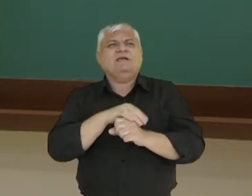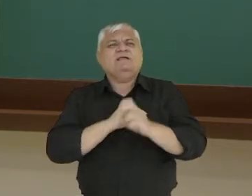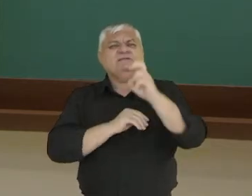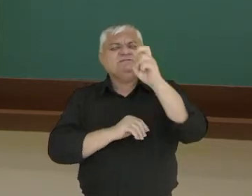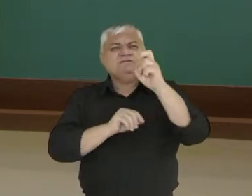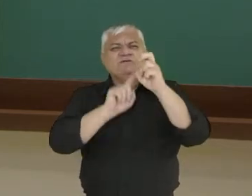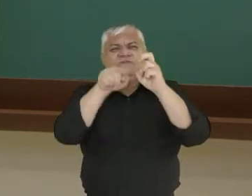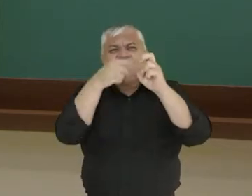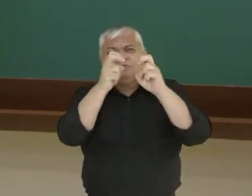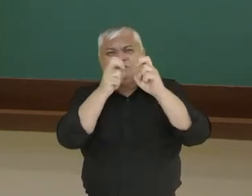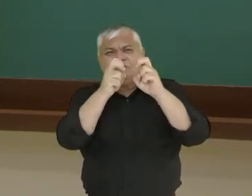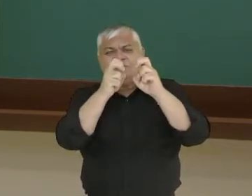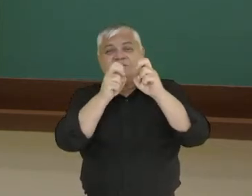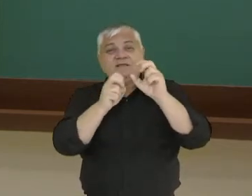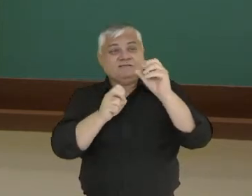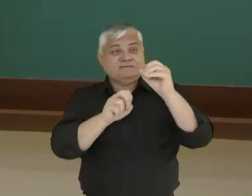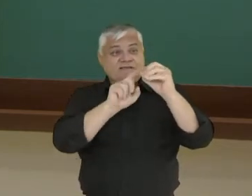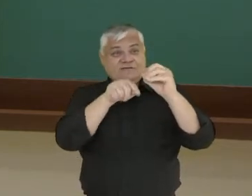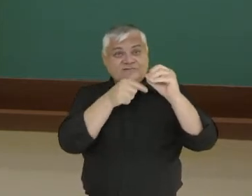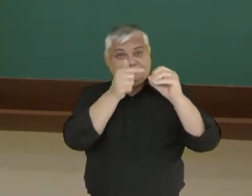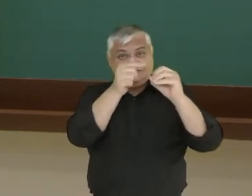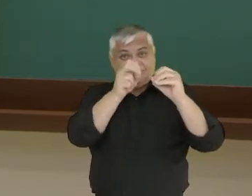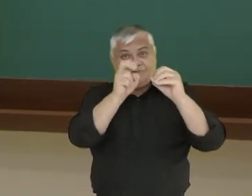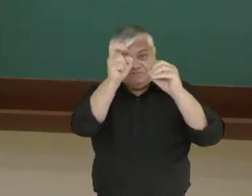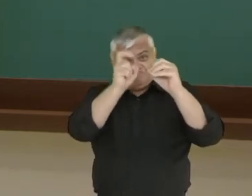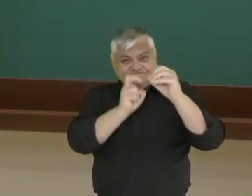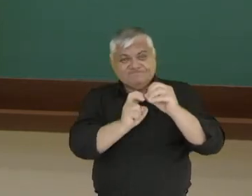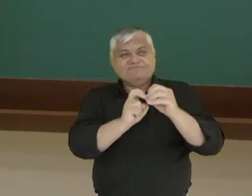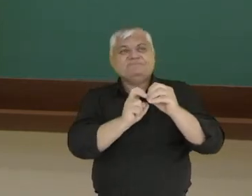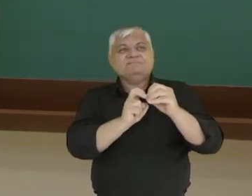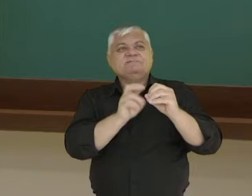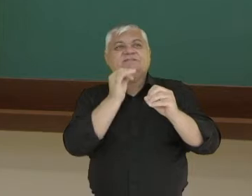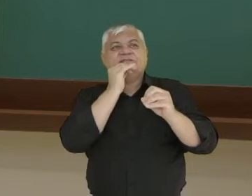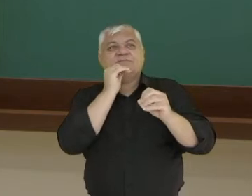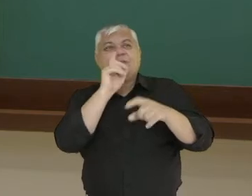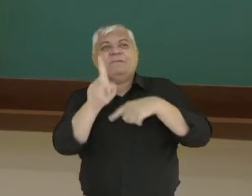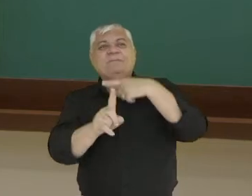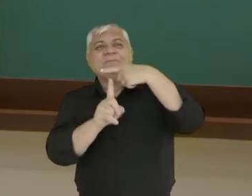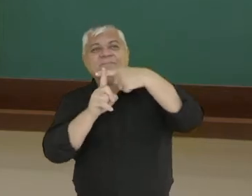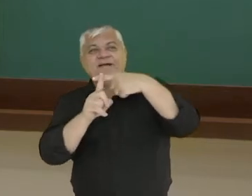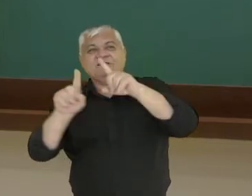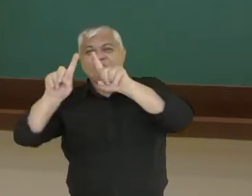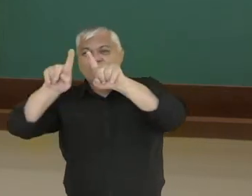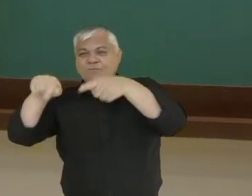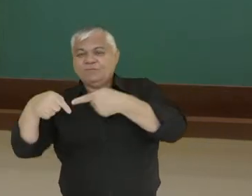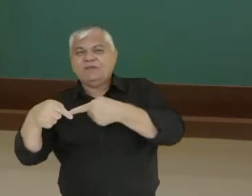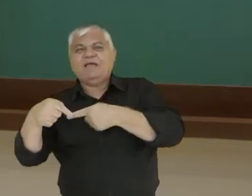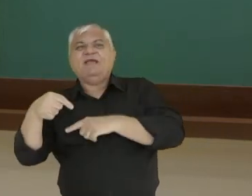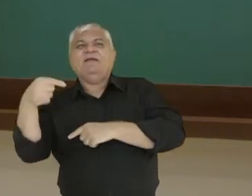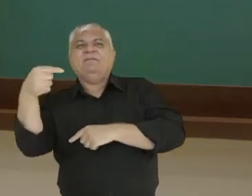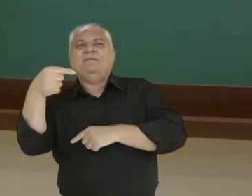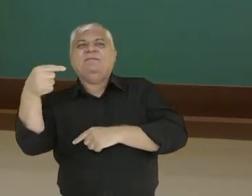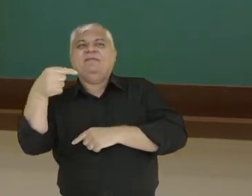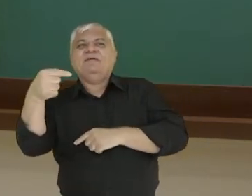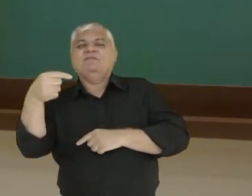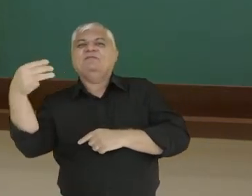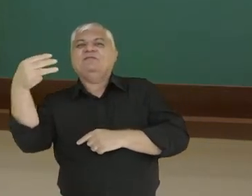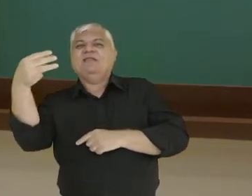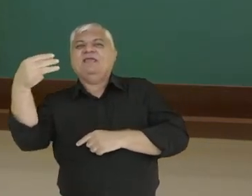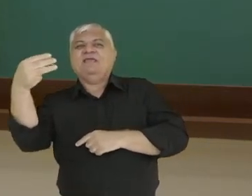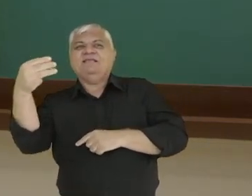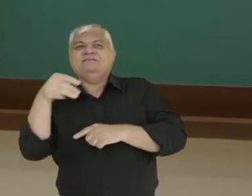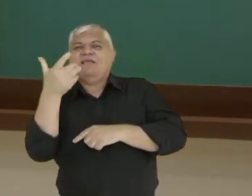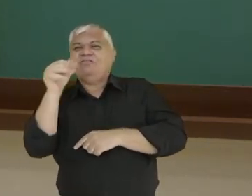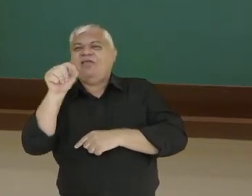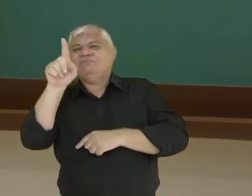5,5, 0,74. Aplico a propriedade que me diz que a base igual ao logaritmando se anulam e o